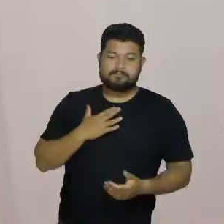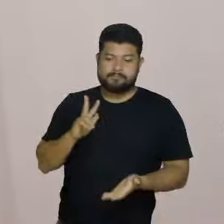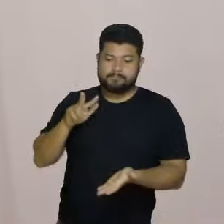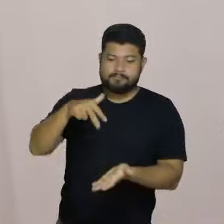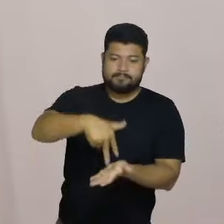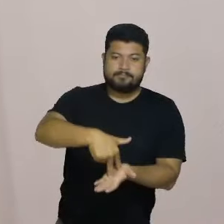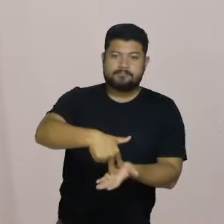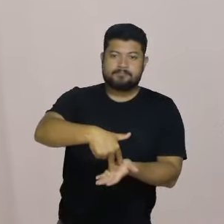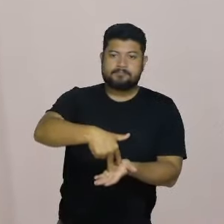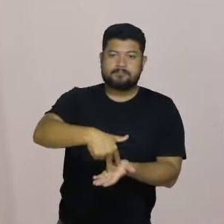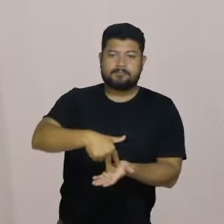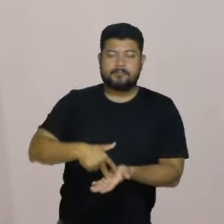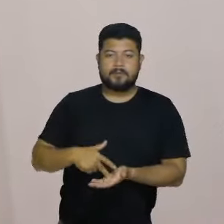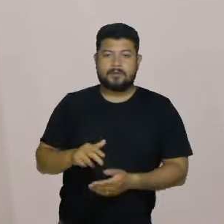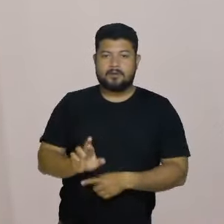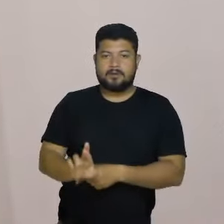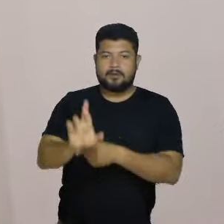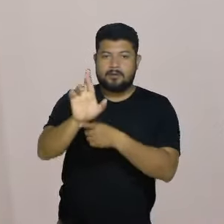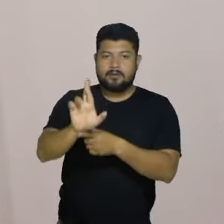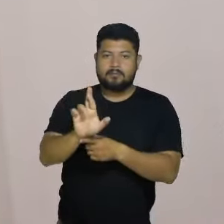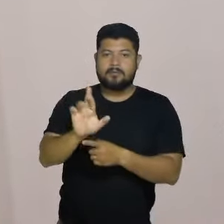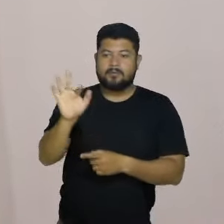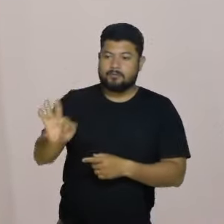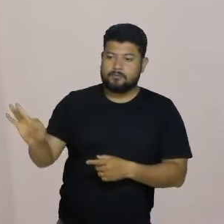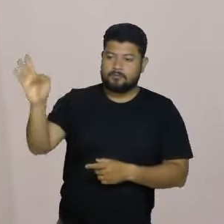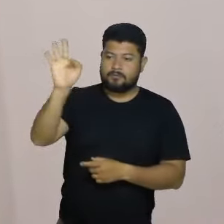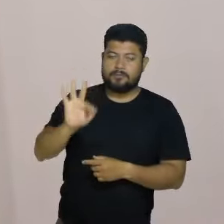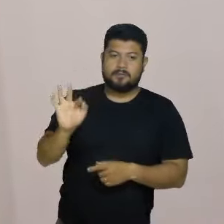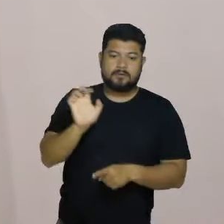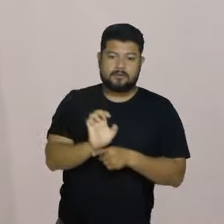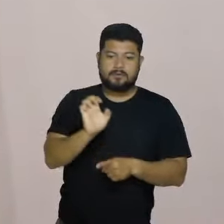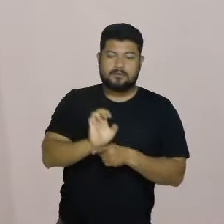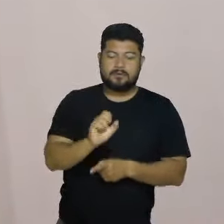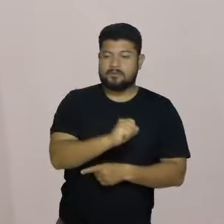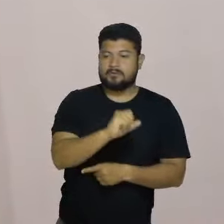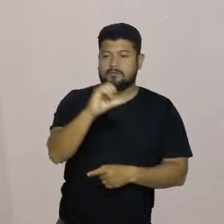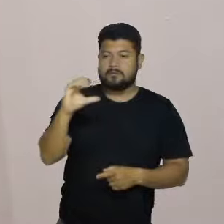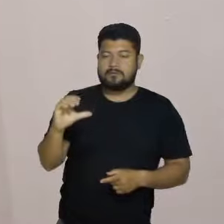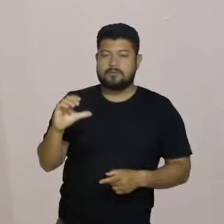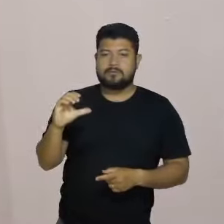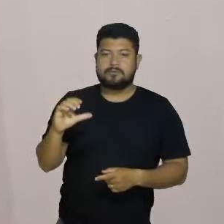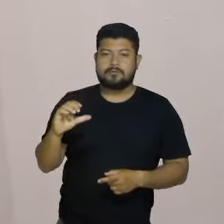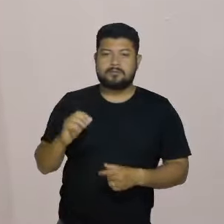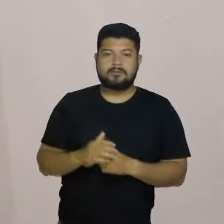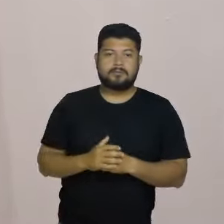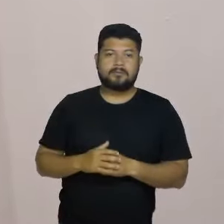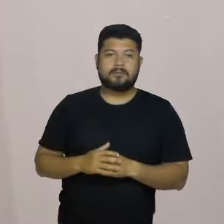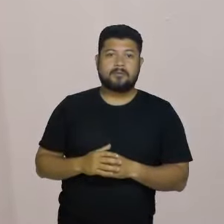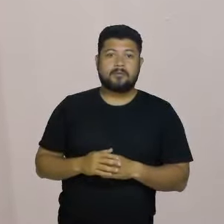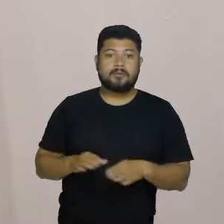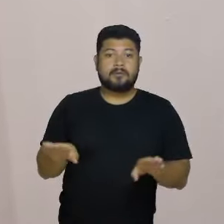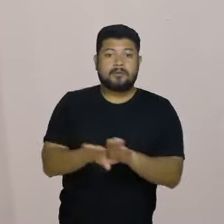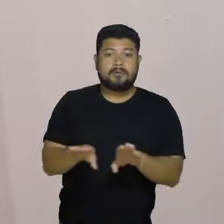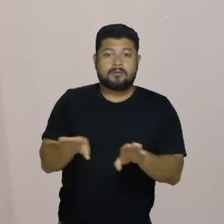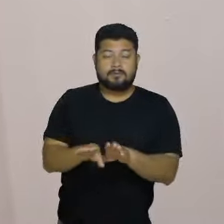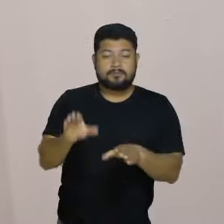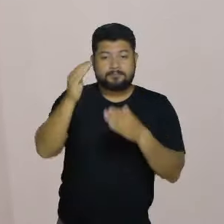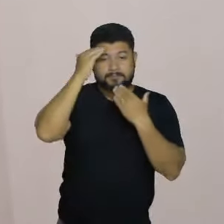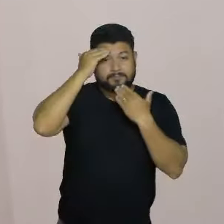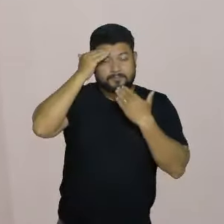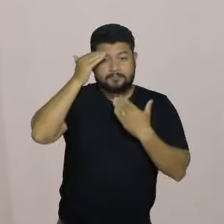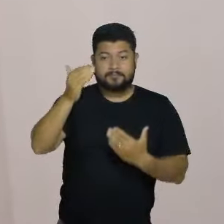tarde representando a Federação dos Estados de Santa Catarina e também aqui para agradecer